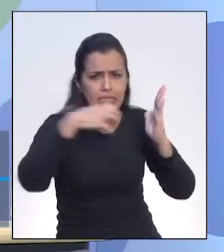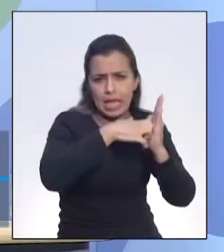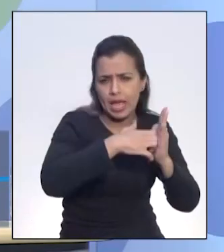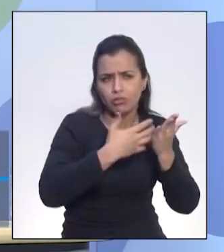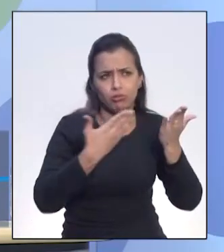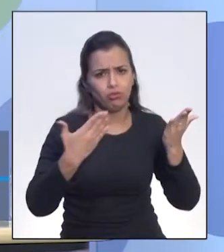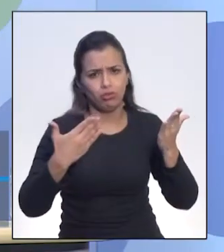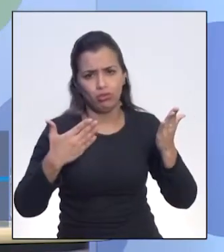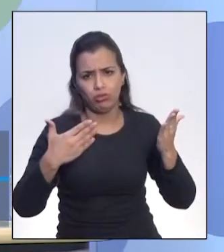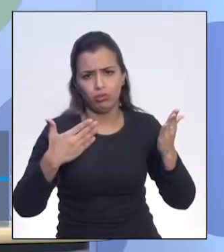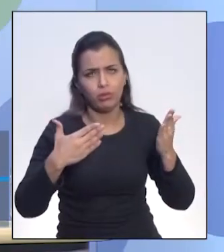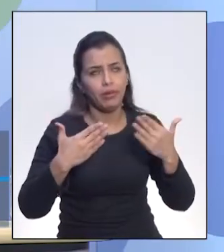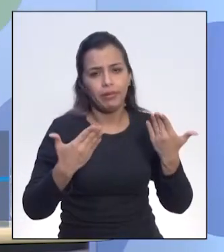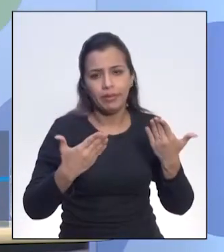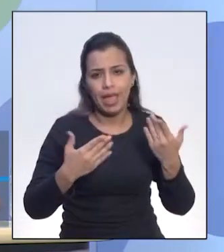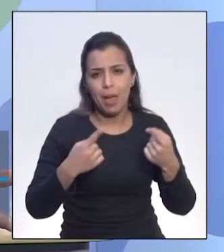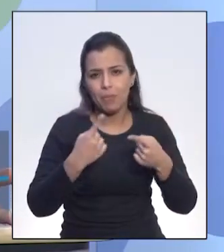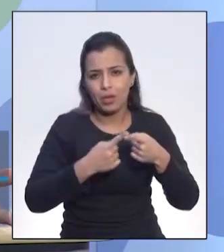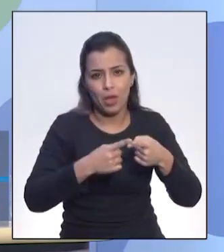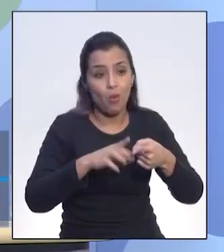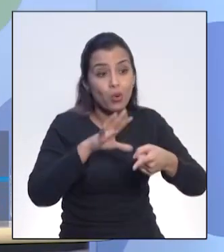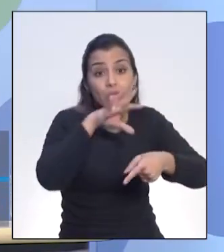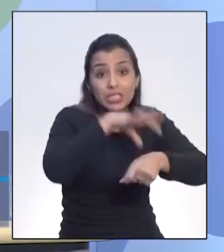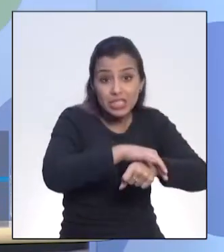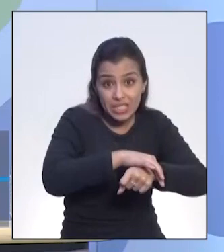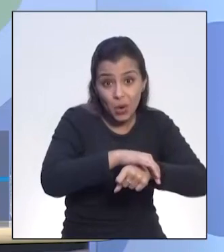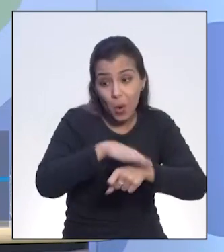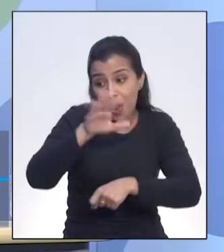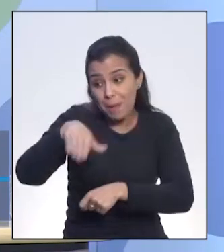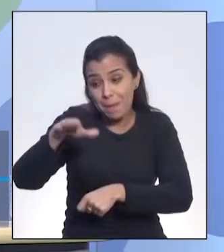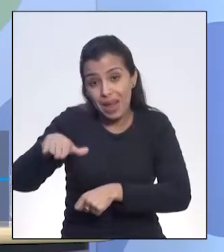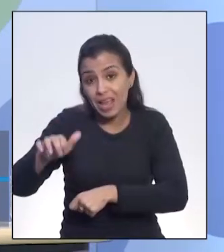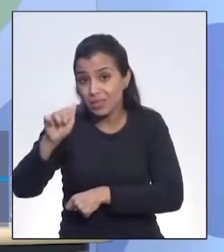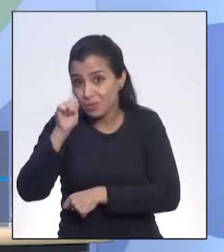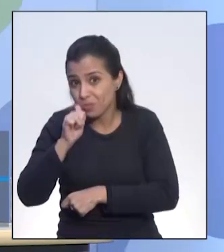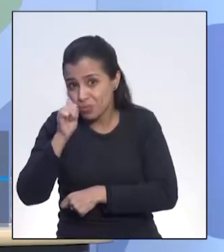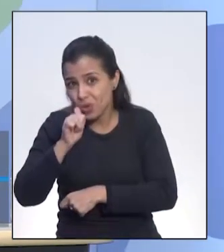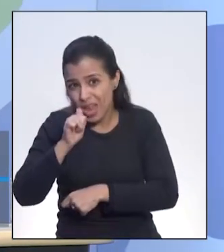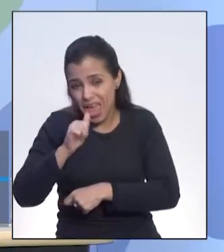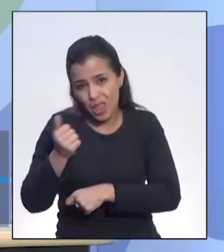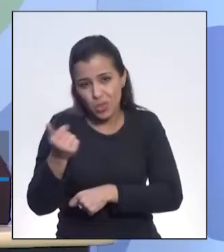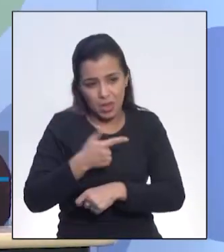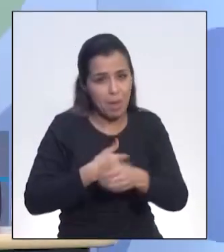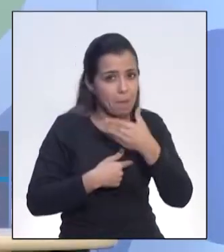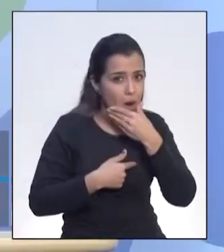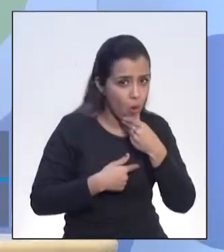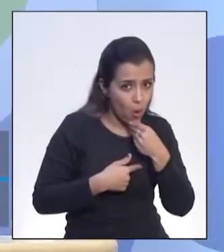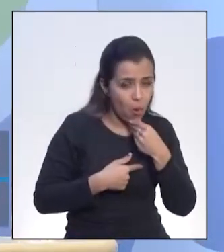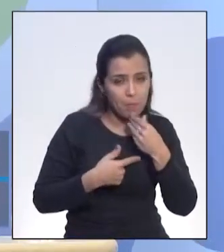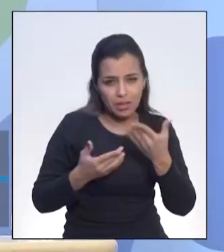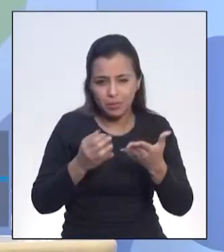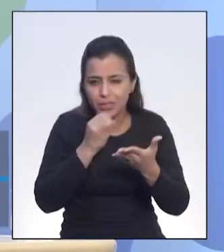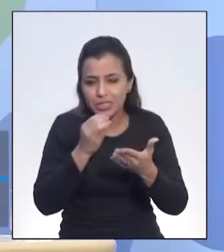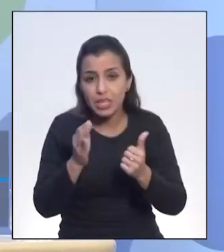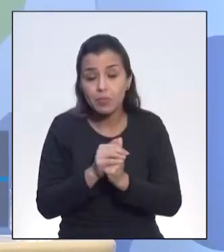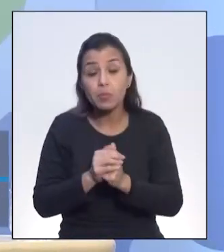né, o que a gente falou, que até o seguro é mais barato para a mulher do que para o homem pela quantidade de acidentes que eles se envolvem. A gente tem